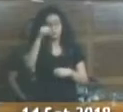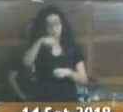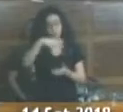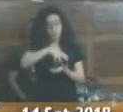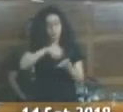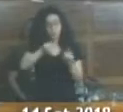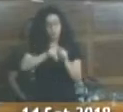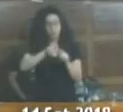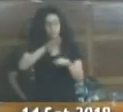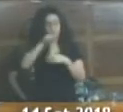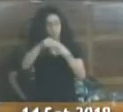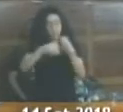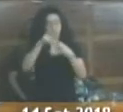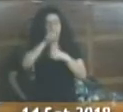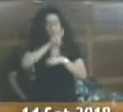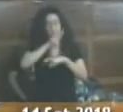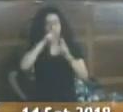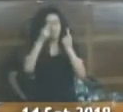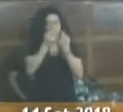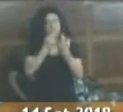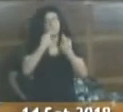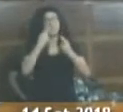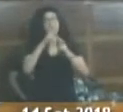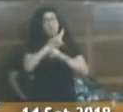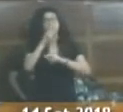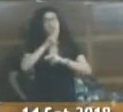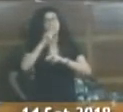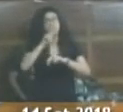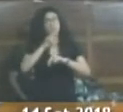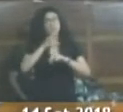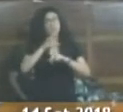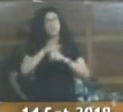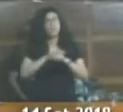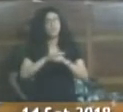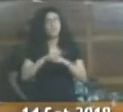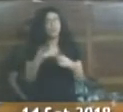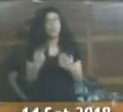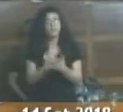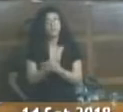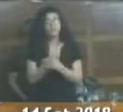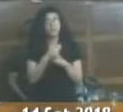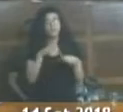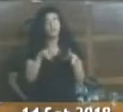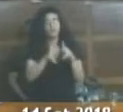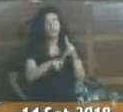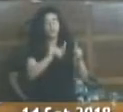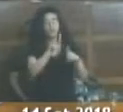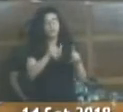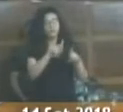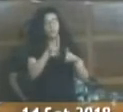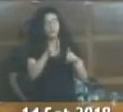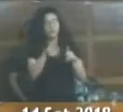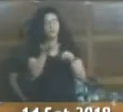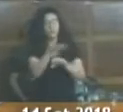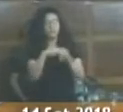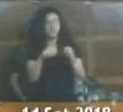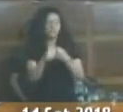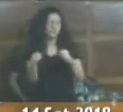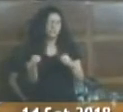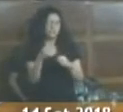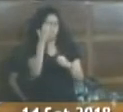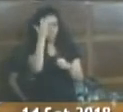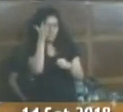a audiência foi chamada a situação dos povos tradicionais e caiçaras da Bahia e da Ilha Grande, né, eu acho que essa audiência aqui está